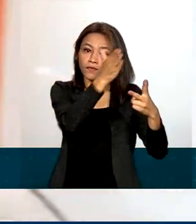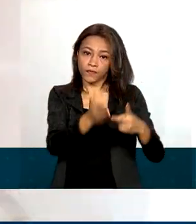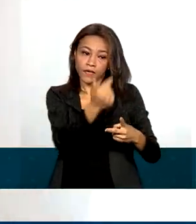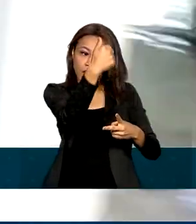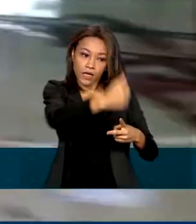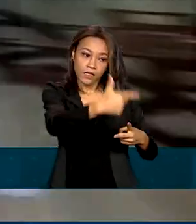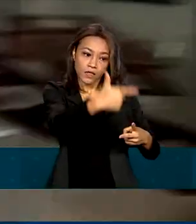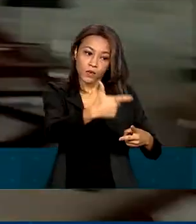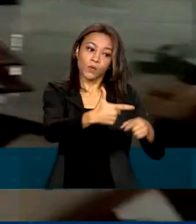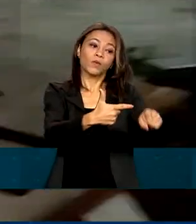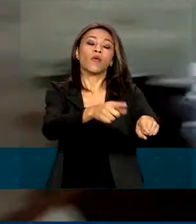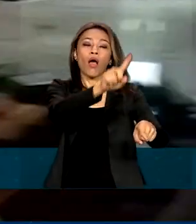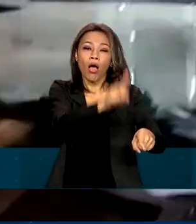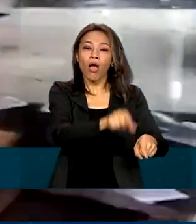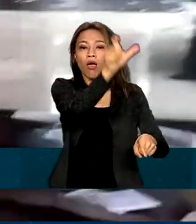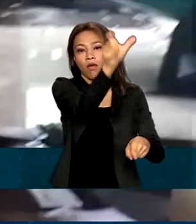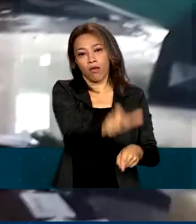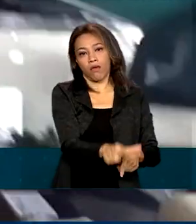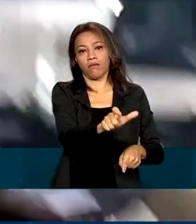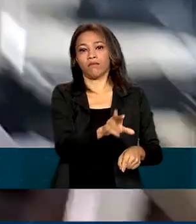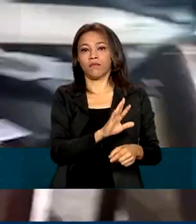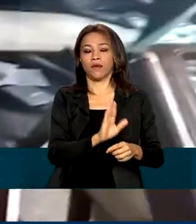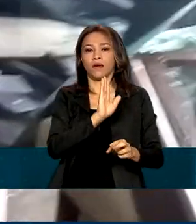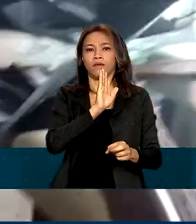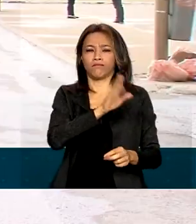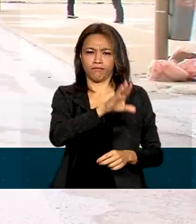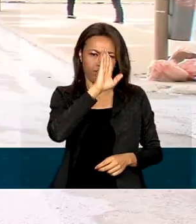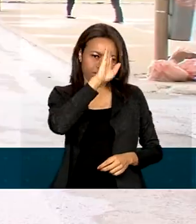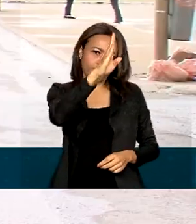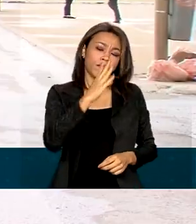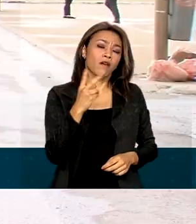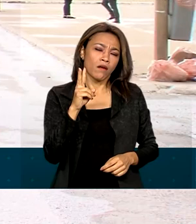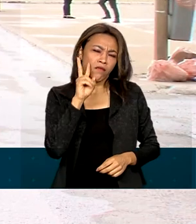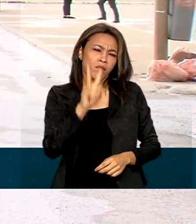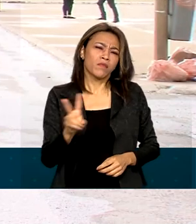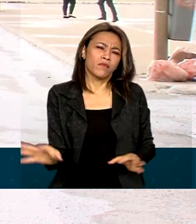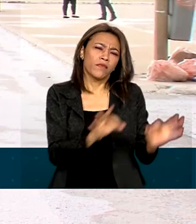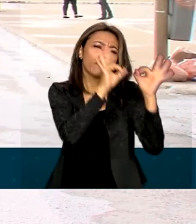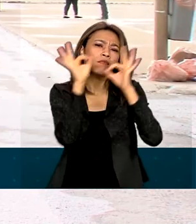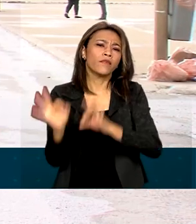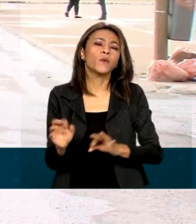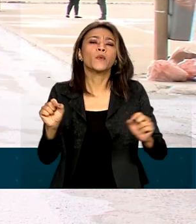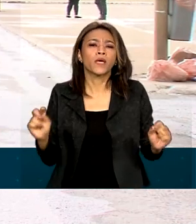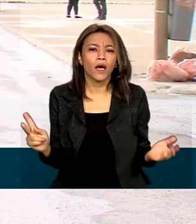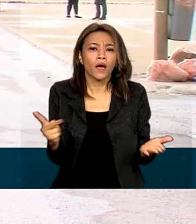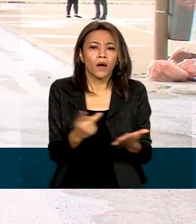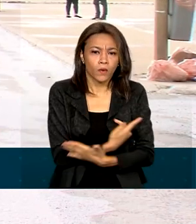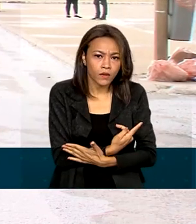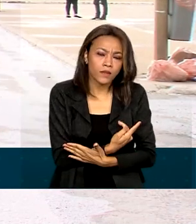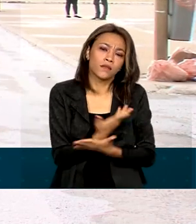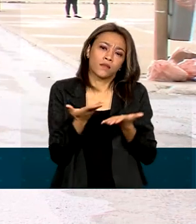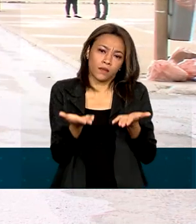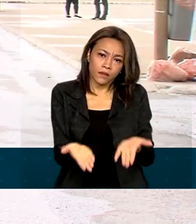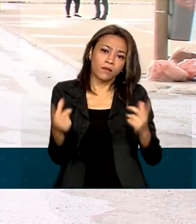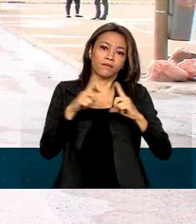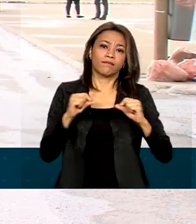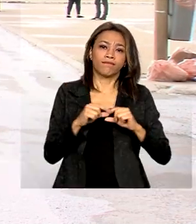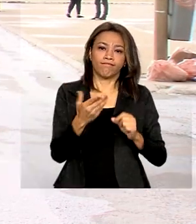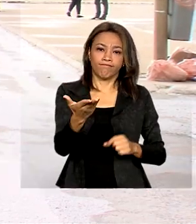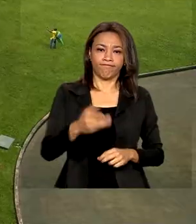Leão, assume o cargo temporariamente. Vamos ver na reportagem qual foi o tamanho da depredação ao patrimônio